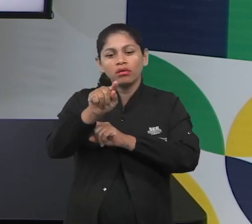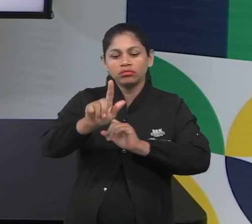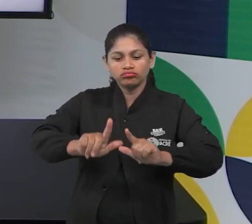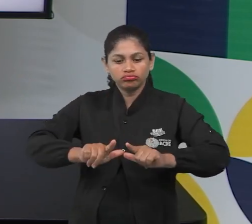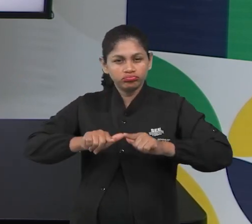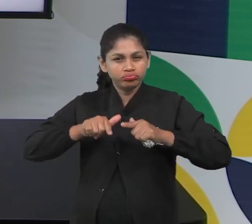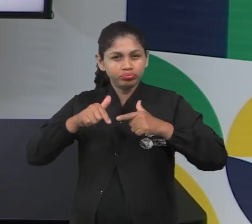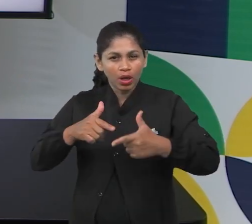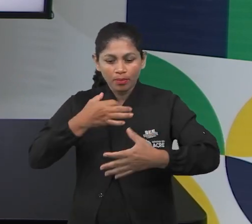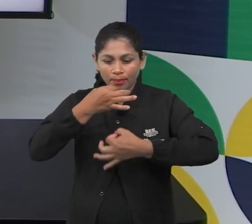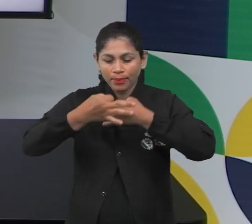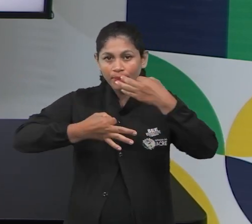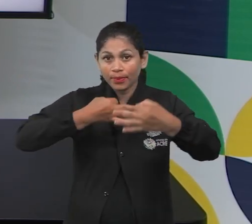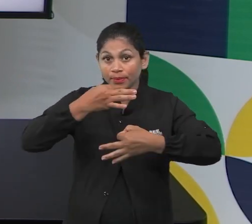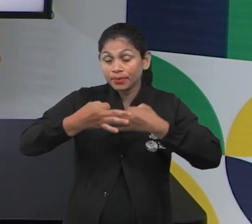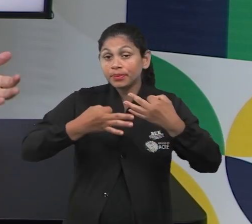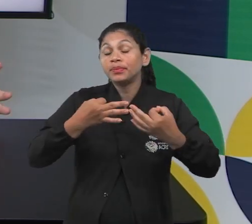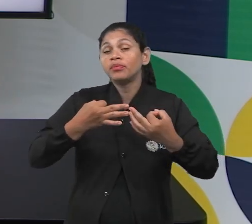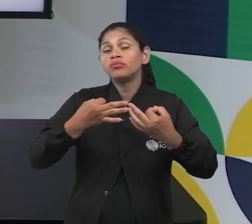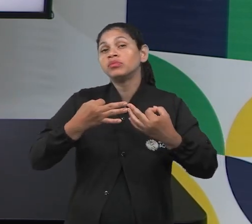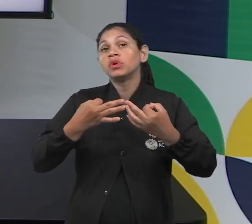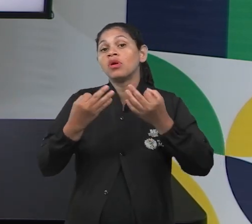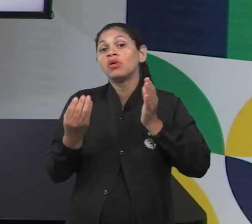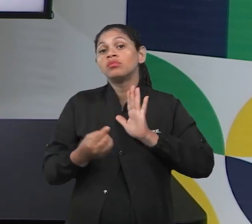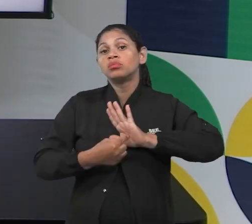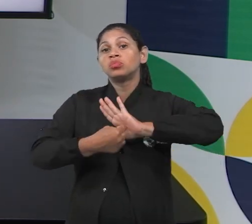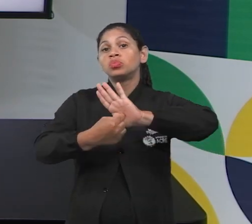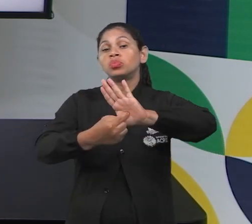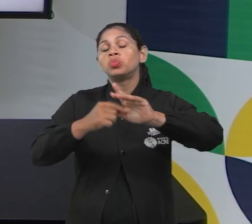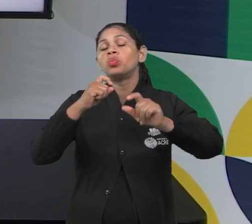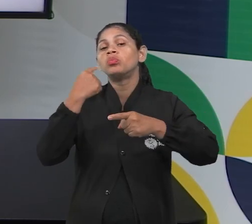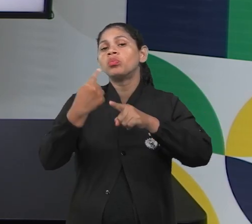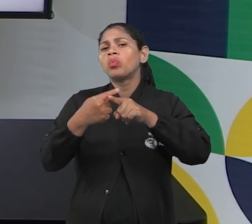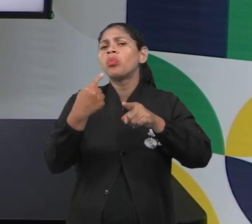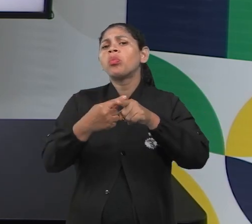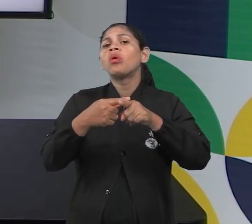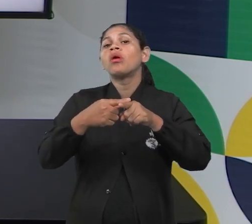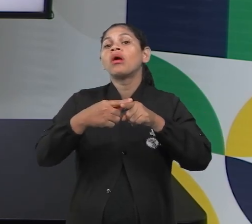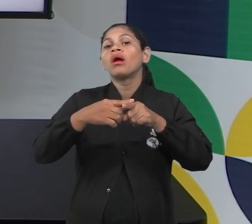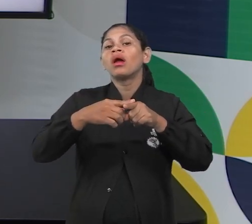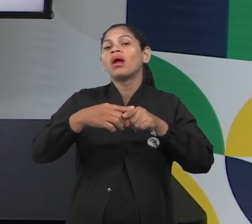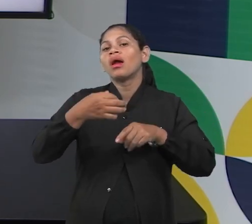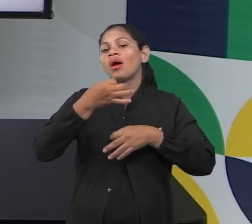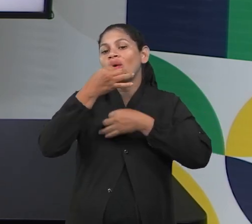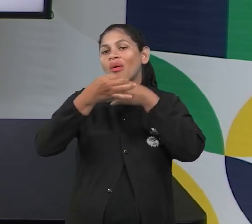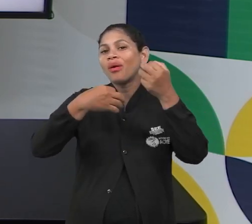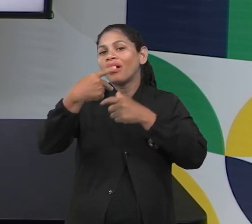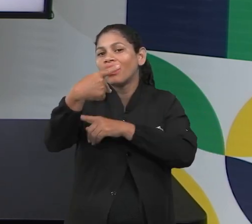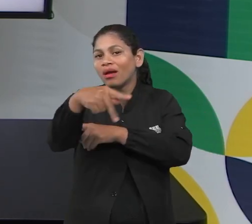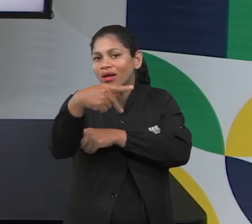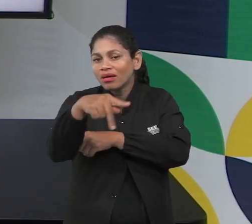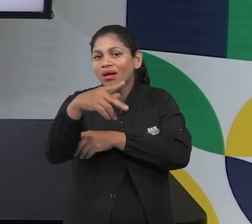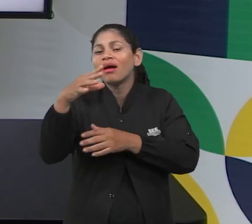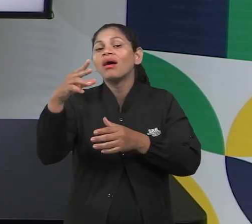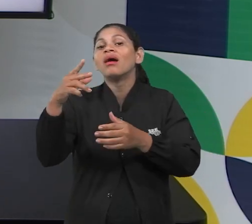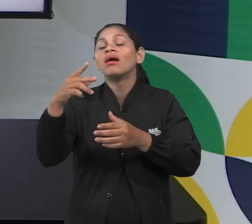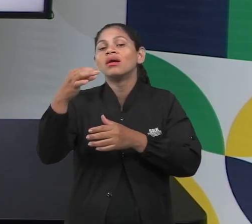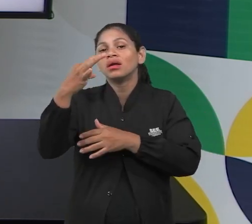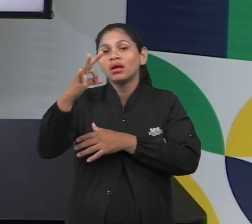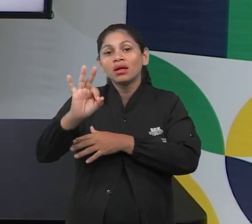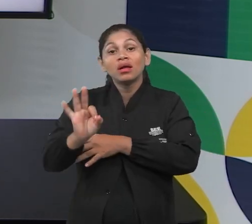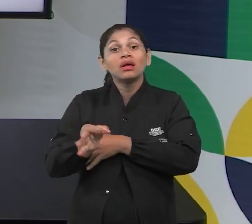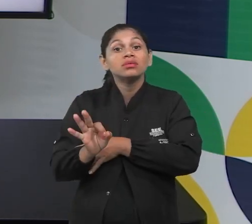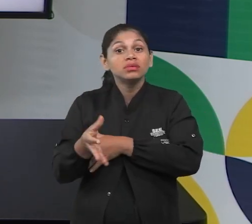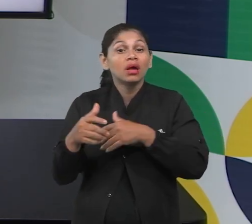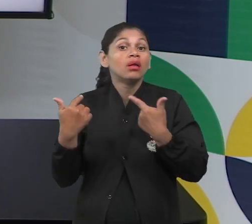uma opinião e falar o porquê que essa opinião está correta. Todo texto dissertativo argumentativo vai ter como